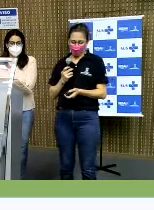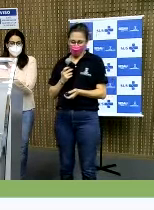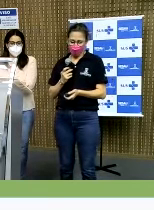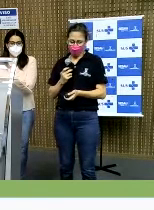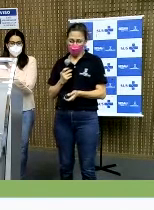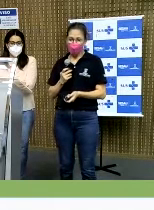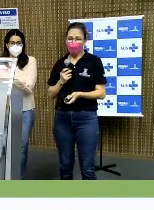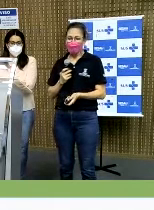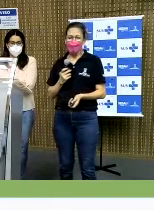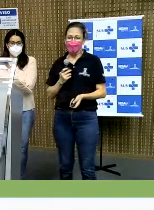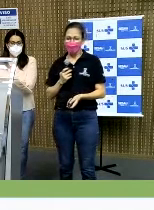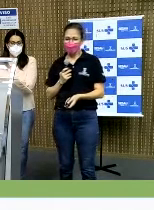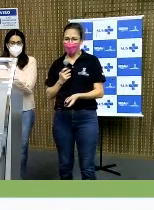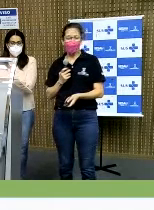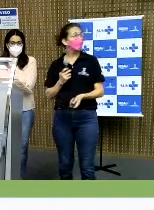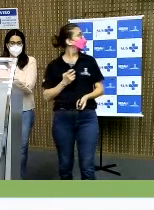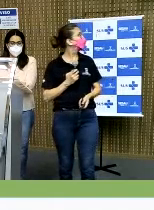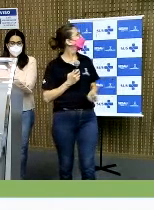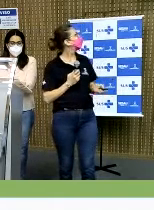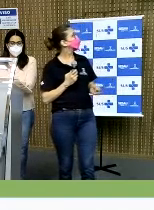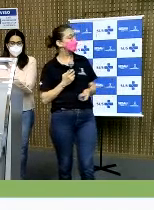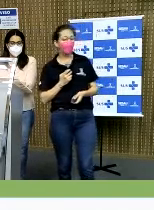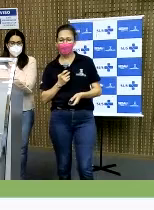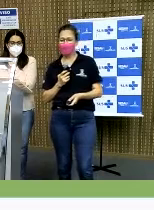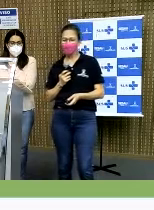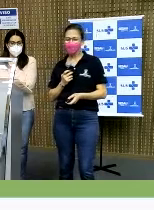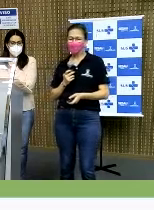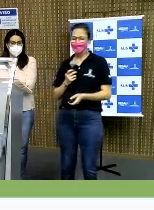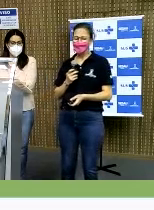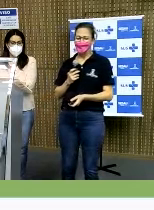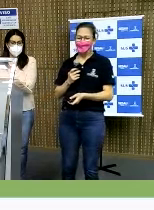verificando que. Aqui? Não, não dá.